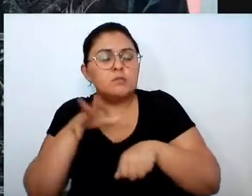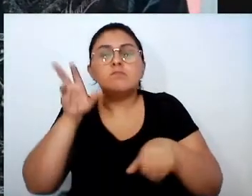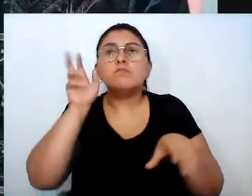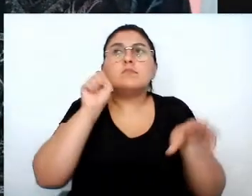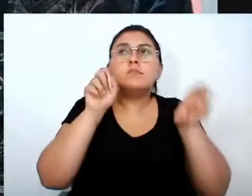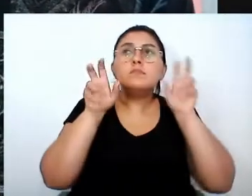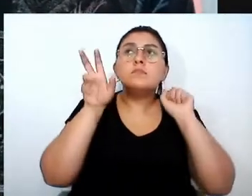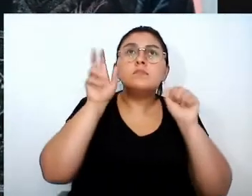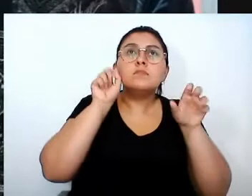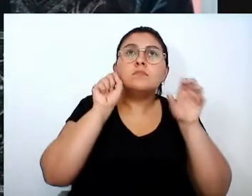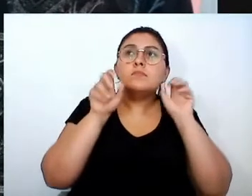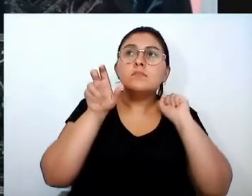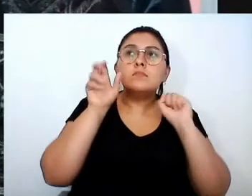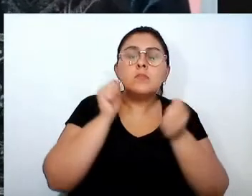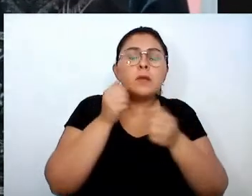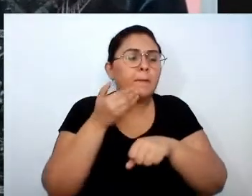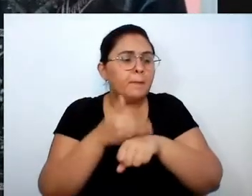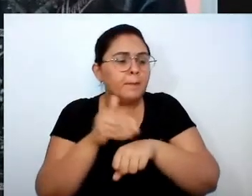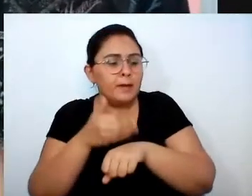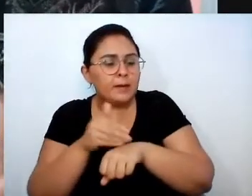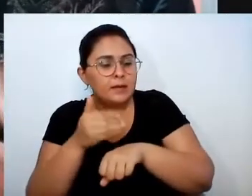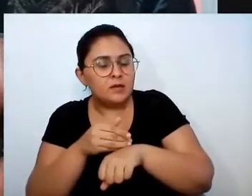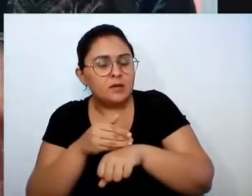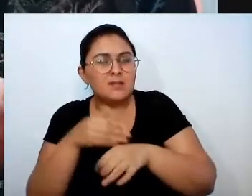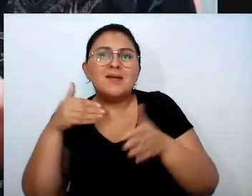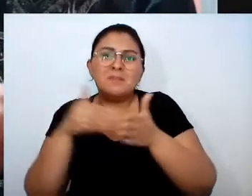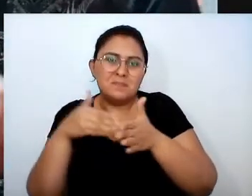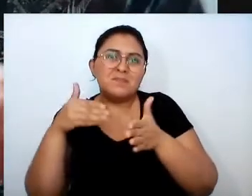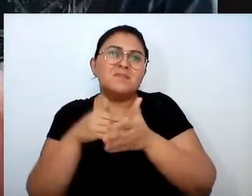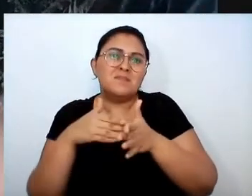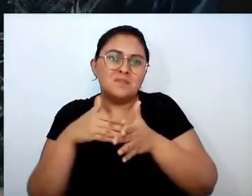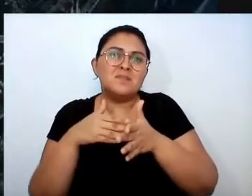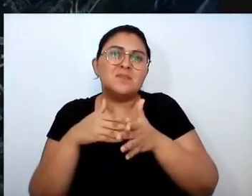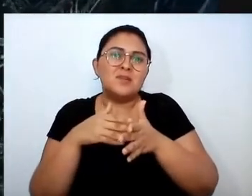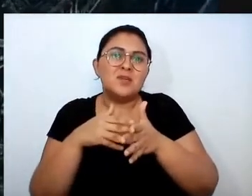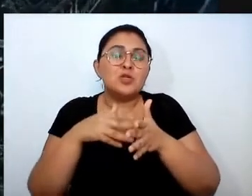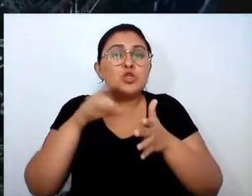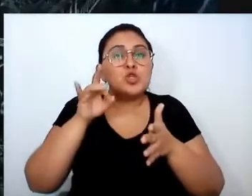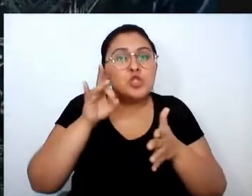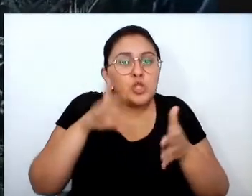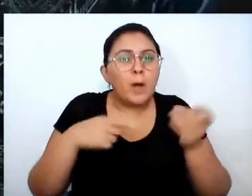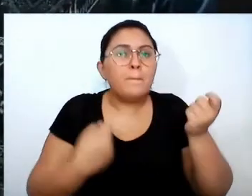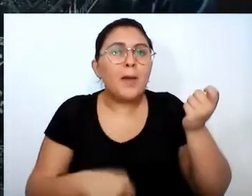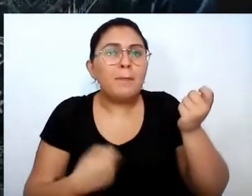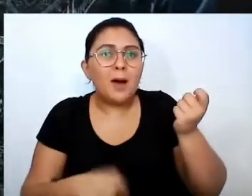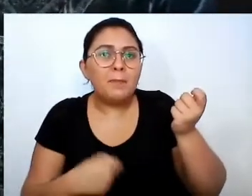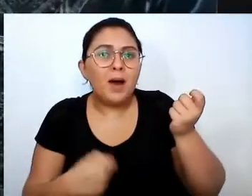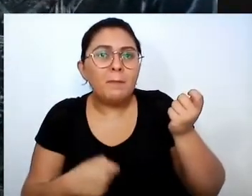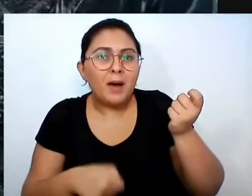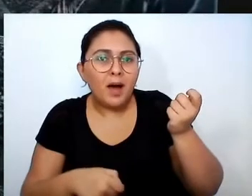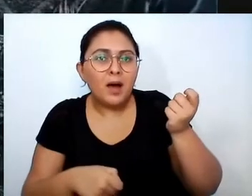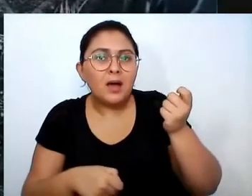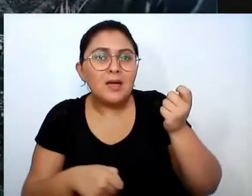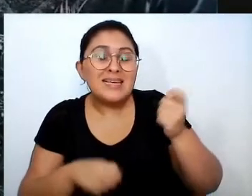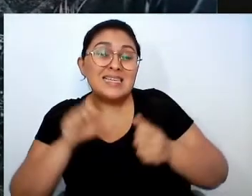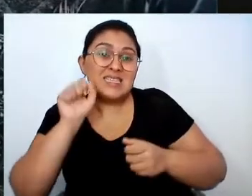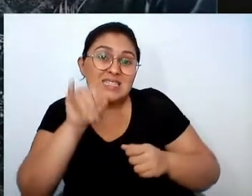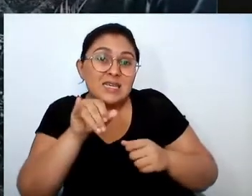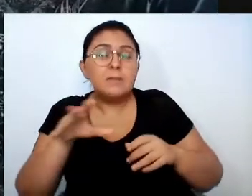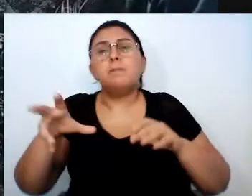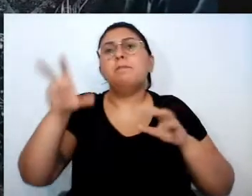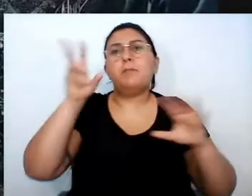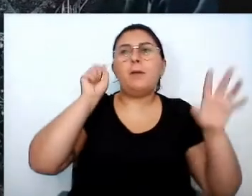executar. Era Tá. uma barreira maior, né? Porque a gente tinha que ouvir e a partir do que você ouvir,